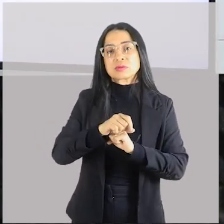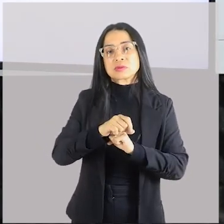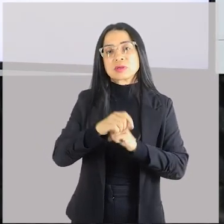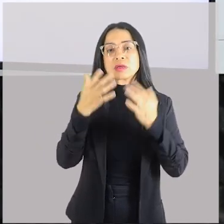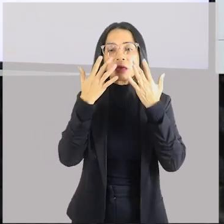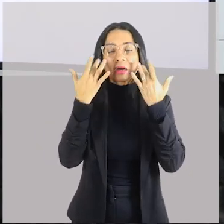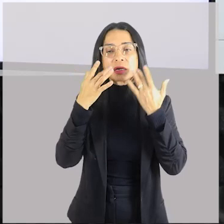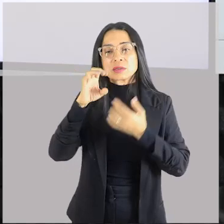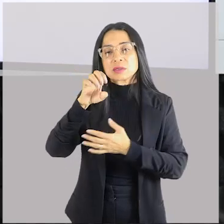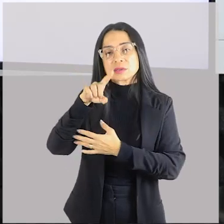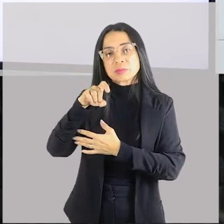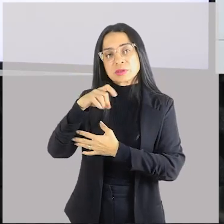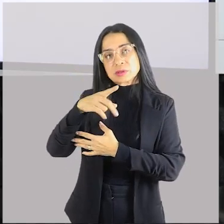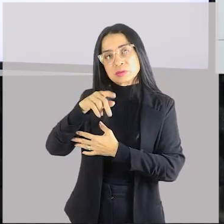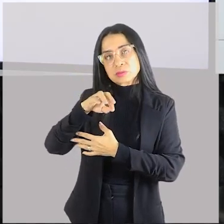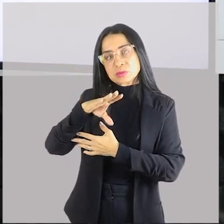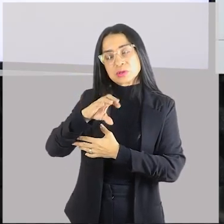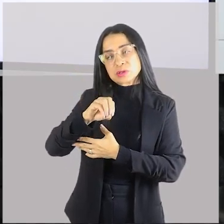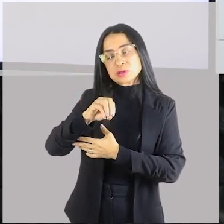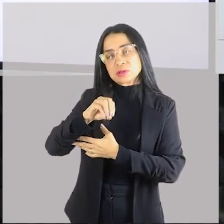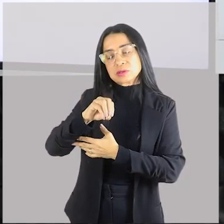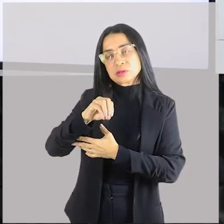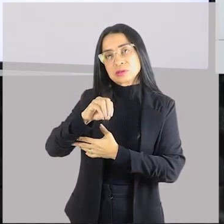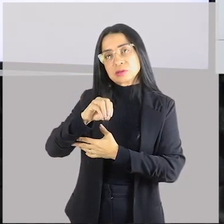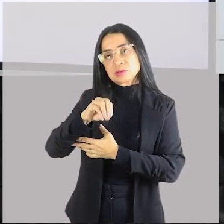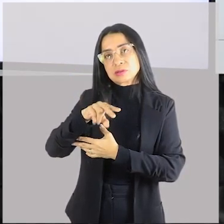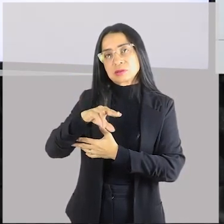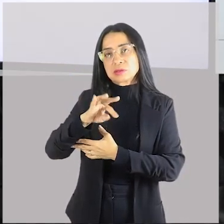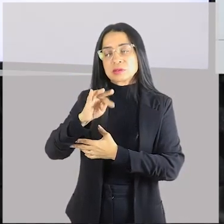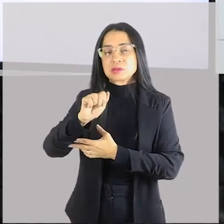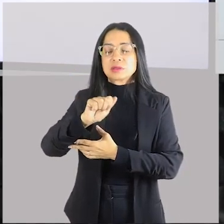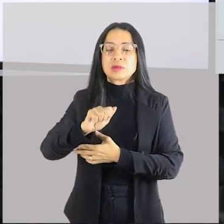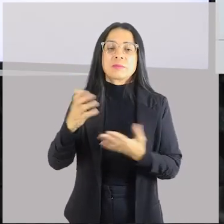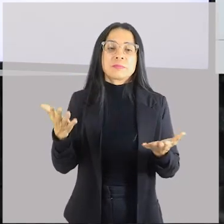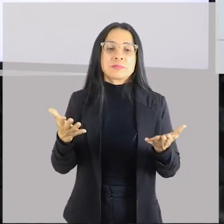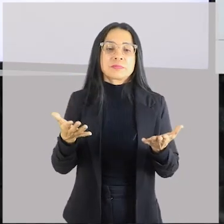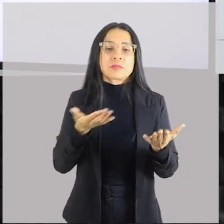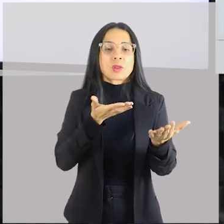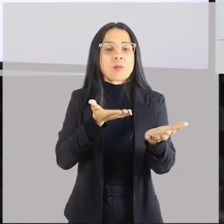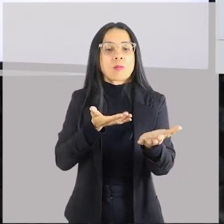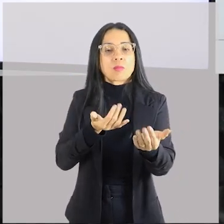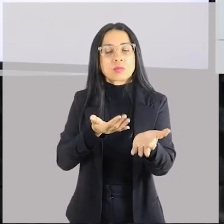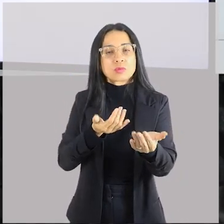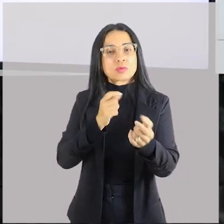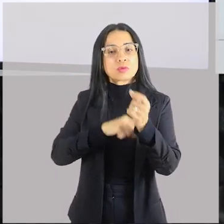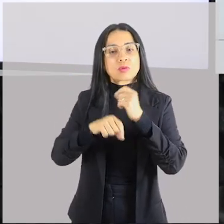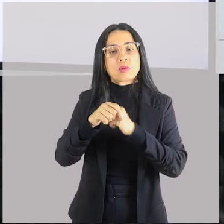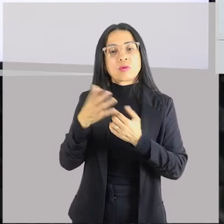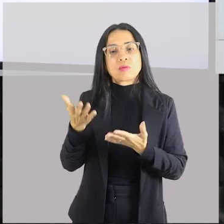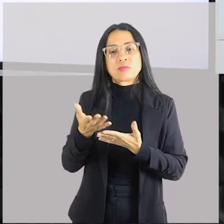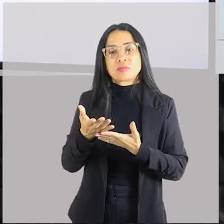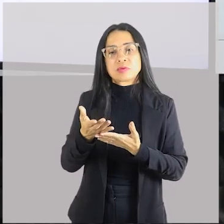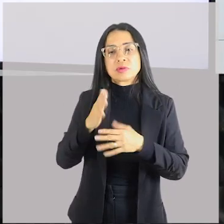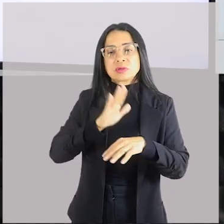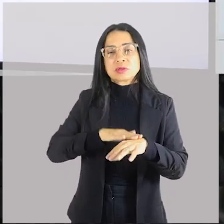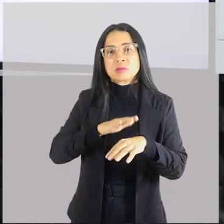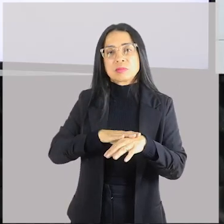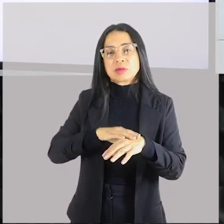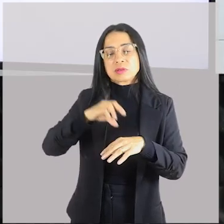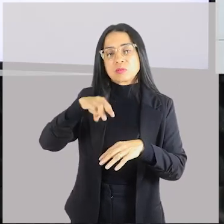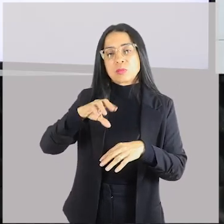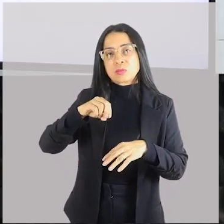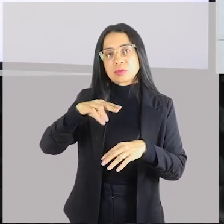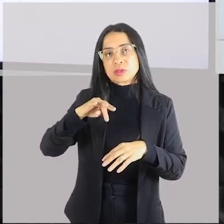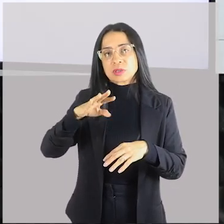Ah agora eu entendi um um jovem e firme jornalista chamado montr Lobato o autor do